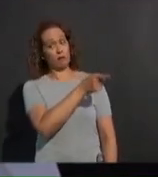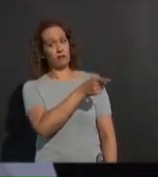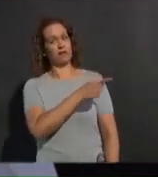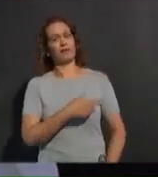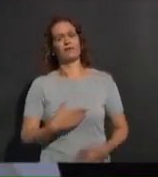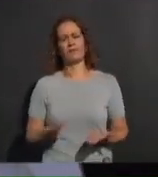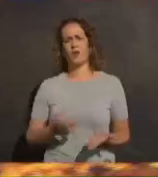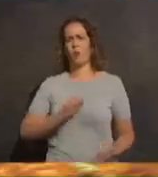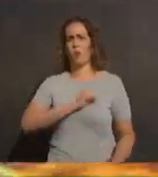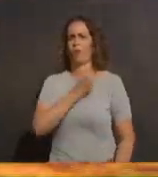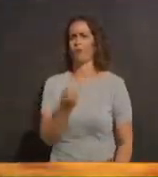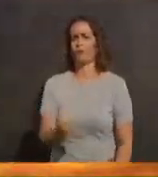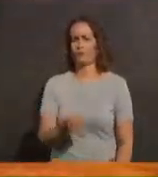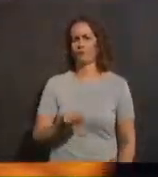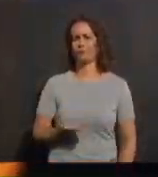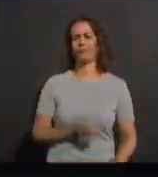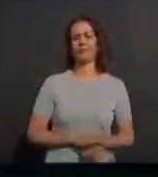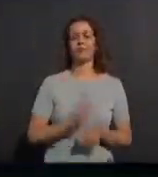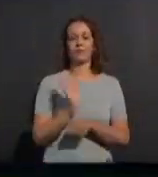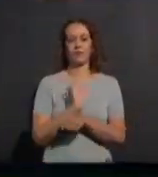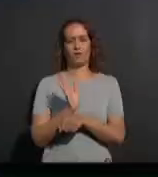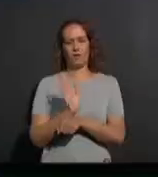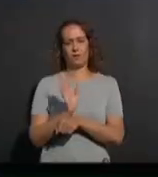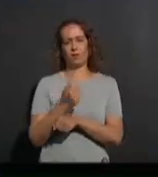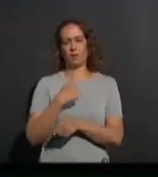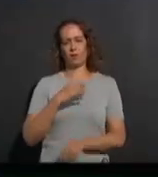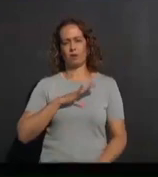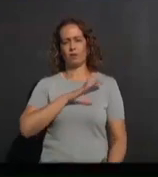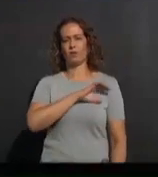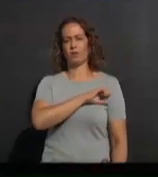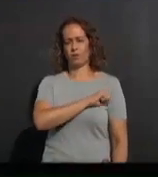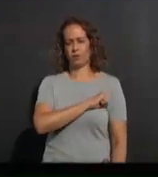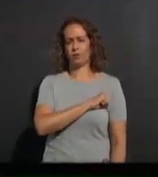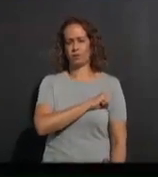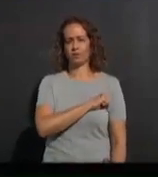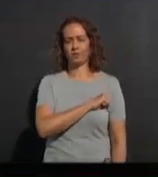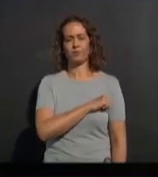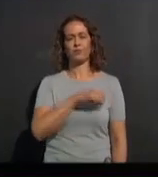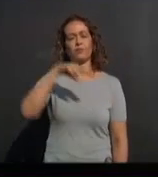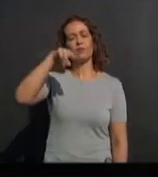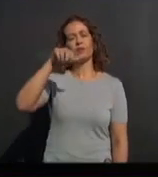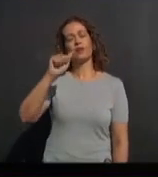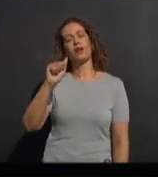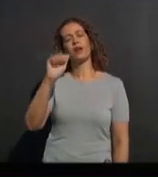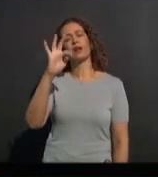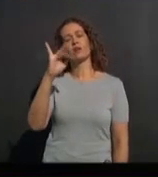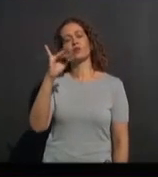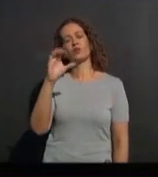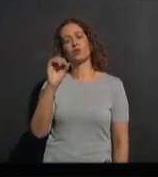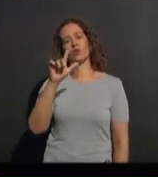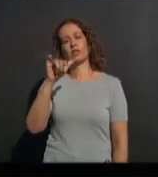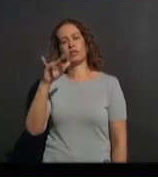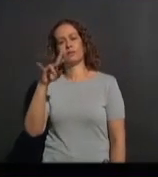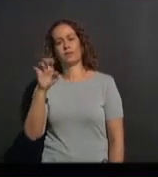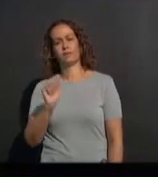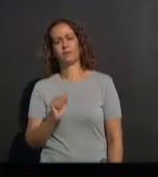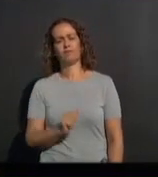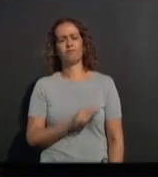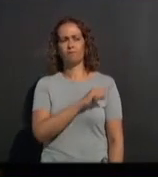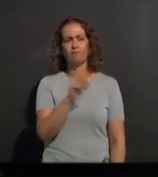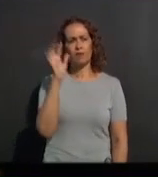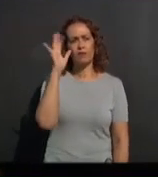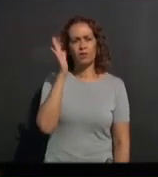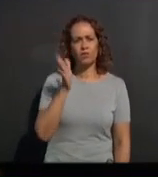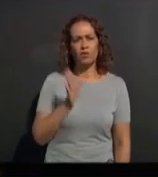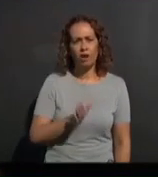Um filme que eu gosto, Nacho Libre, com Jack Black. Quem já assistiu? Nosso Deus do céu. Ah